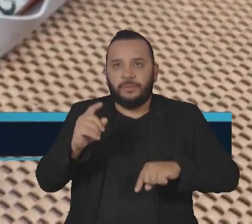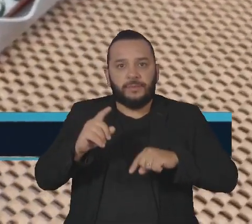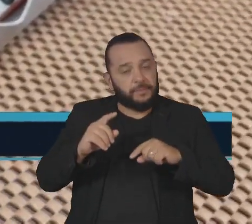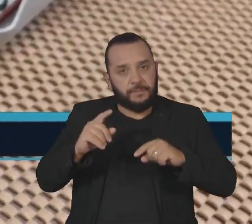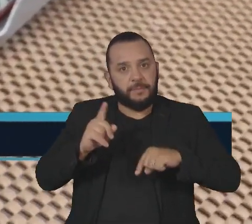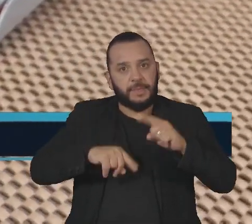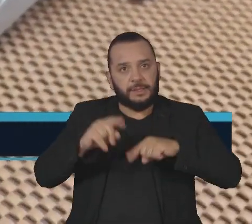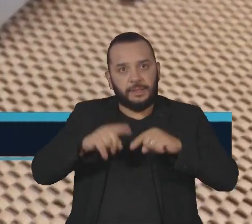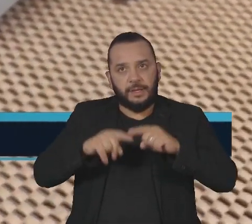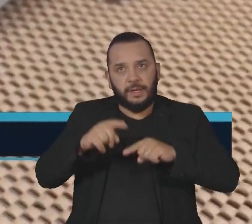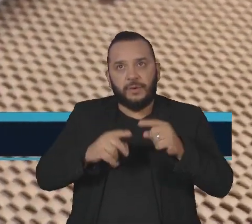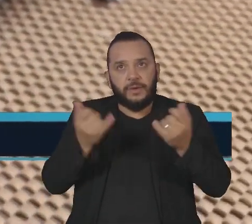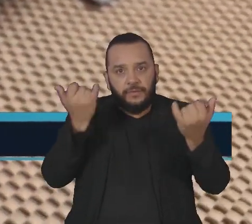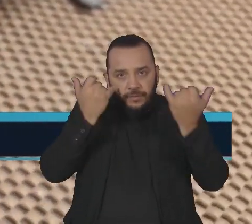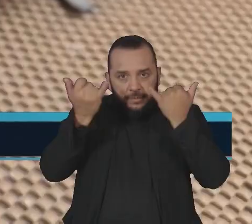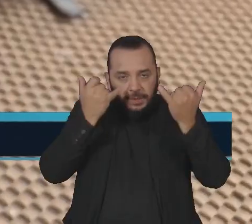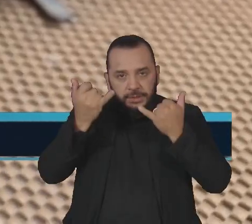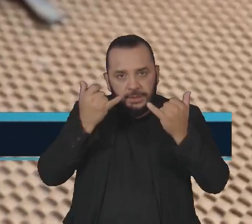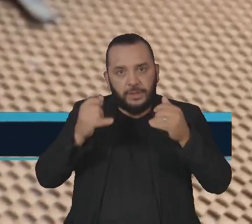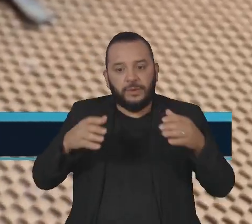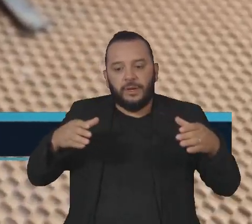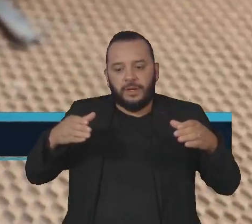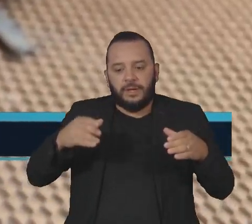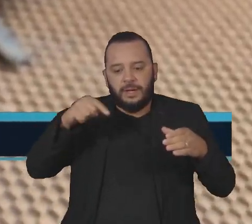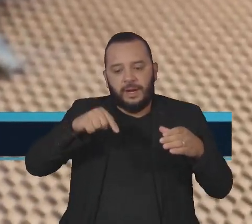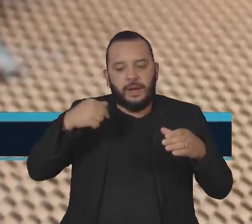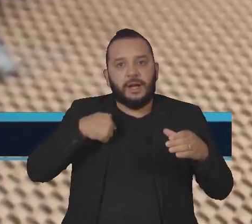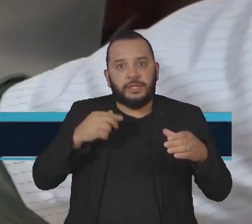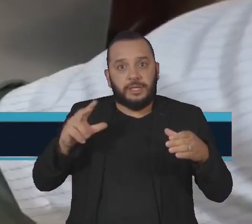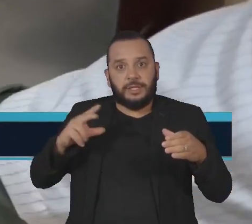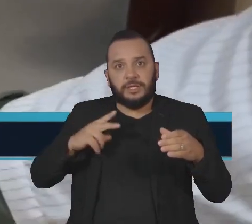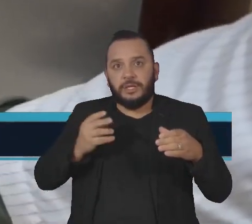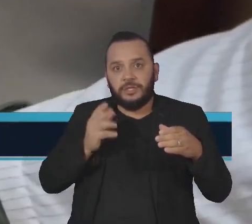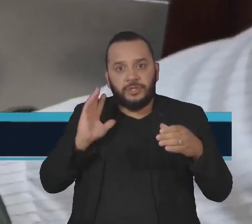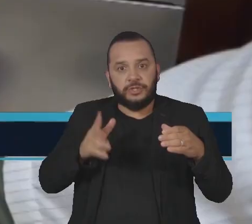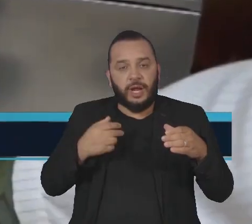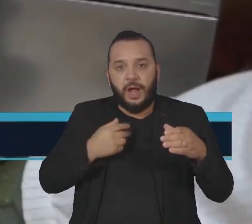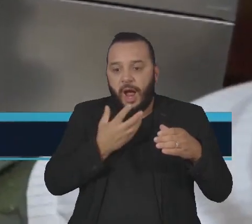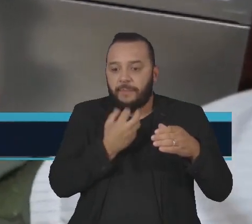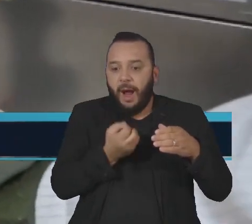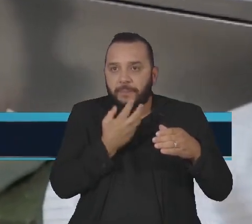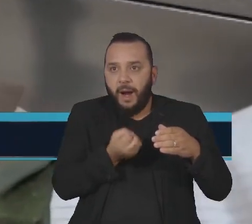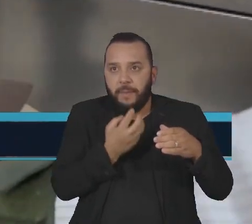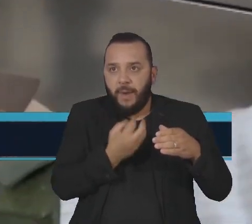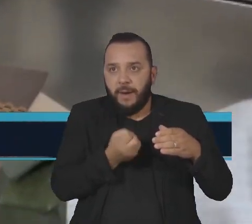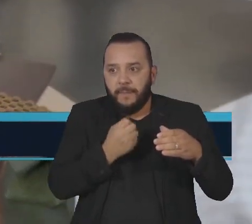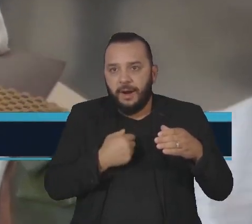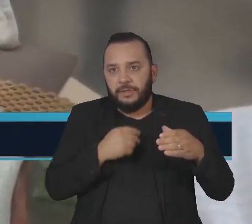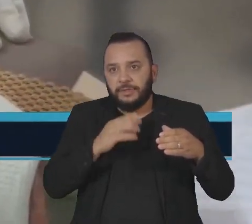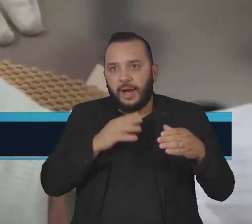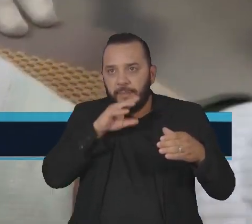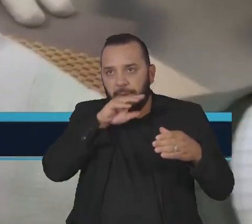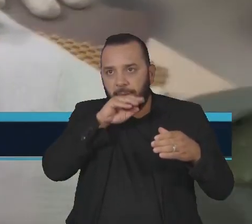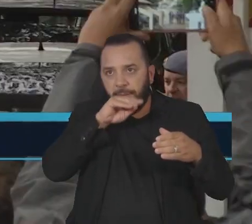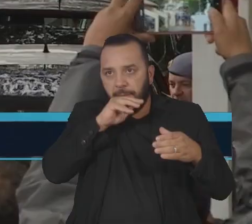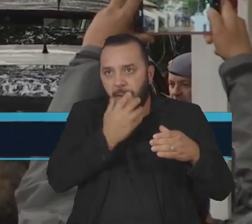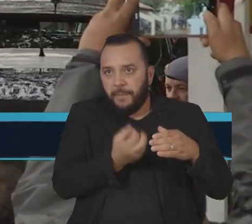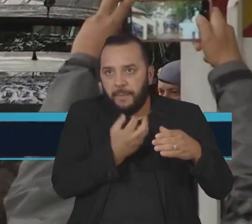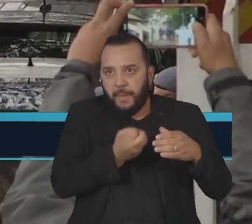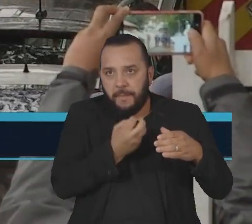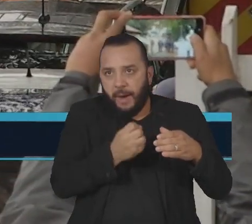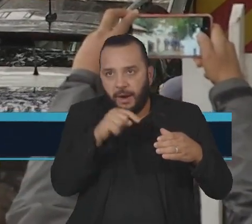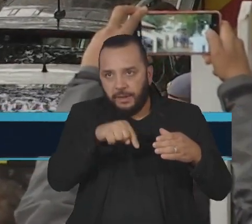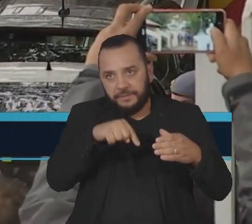caixas pretas e prevê divulgar, em até 30 dias, o relatório preliminar sobre as causas do desastre aéreo.